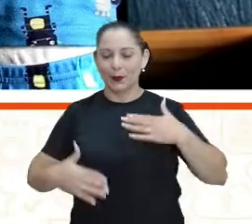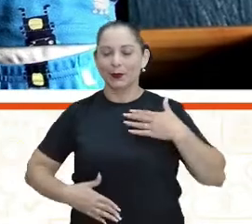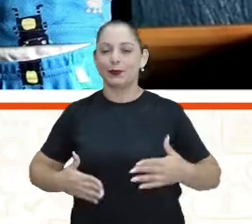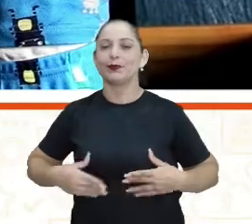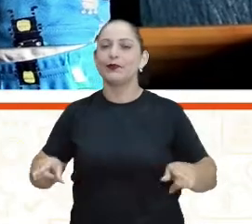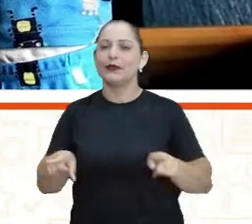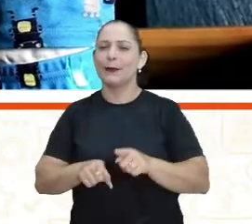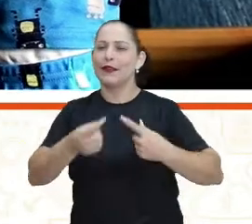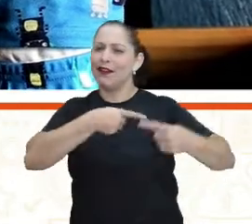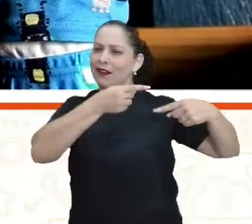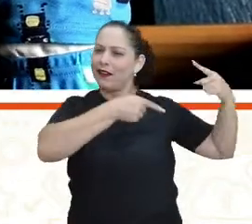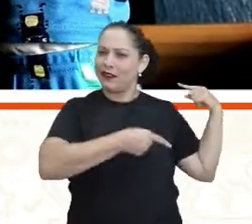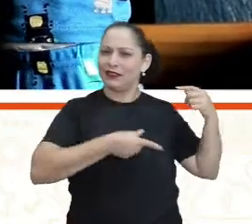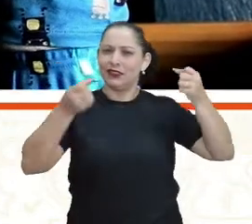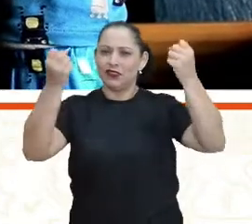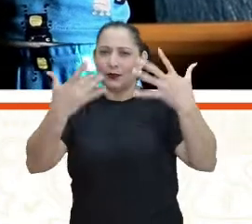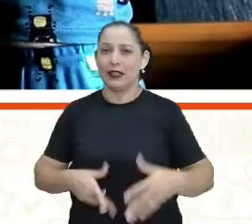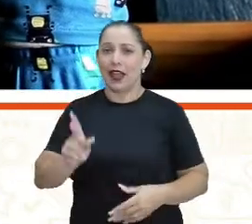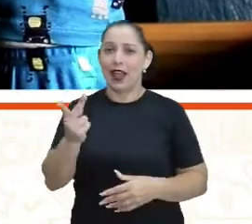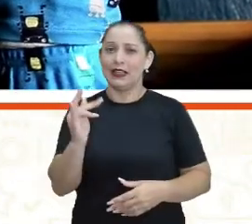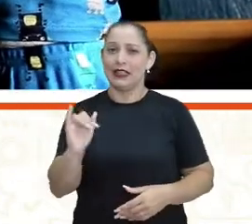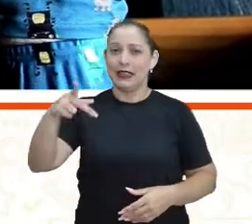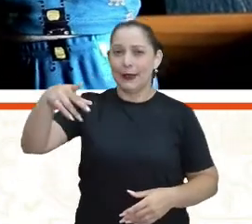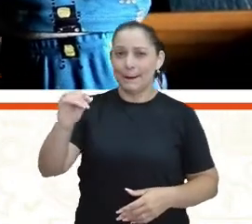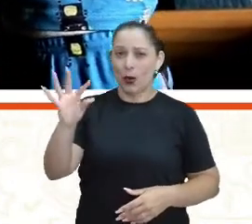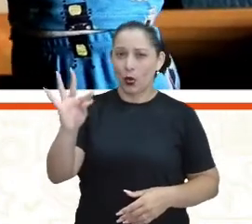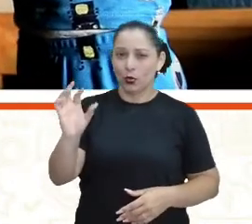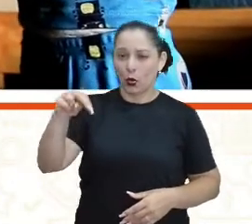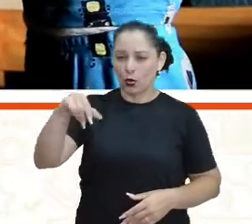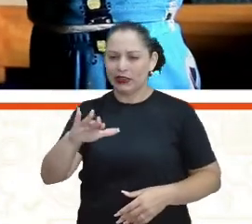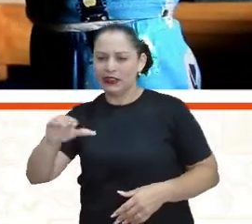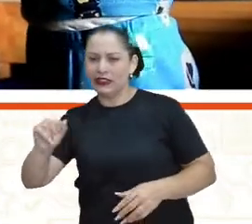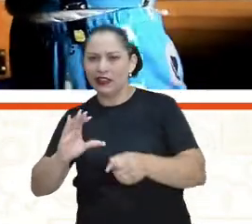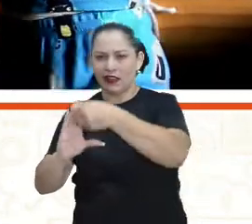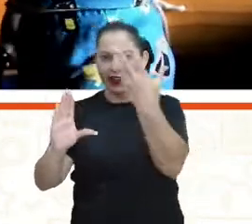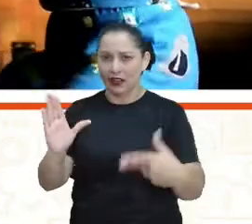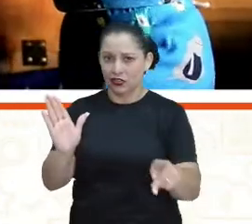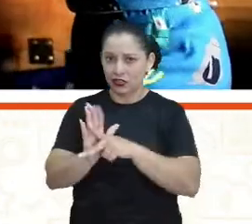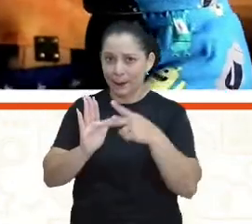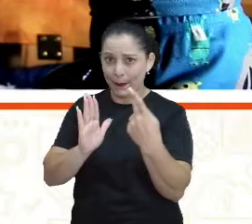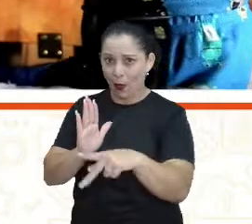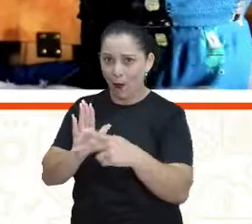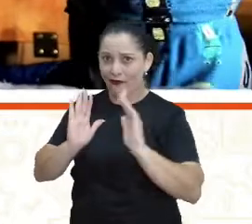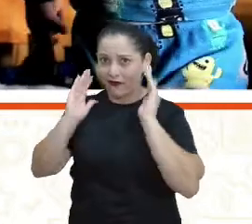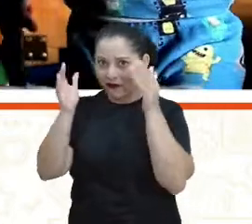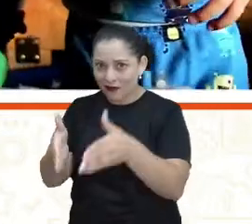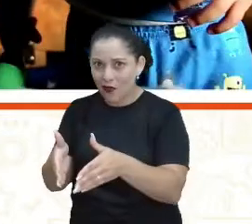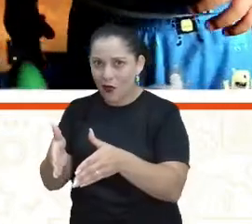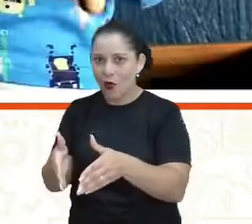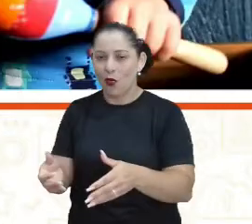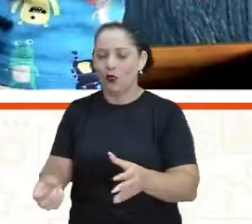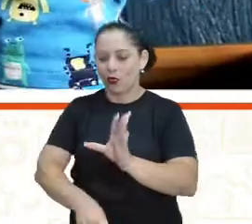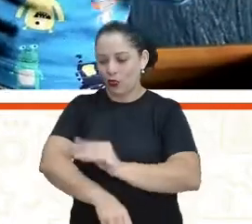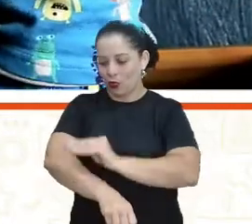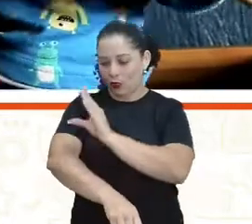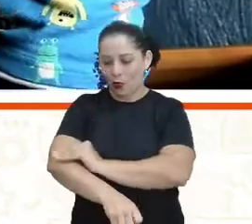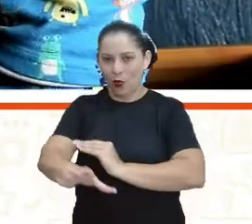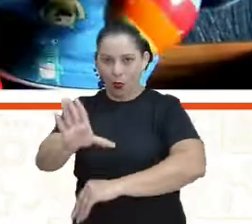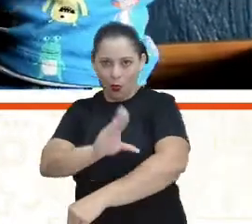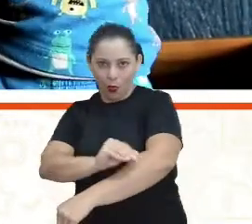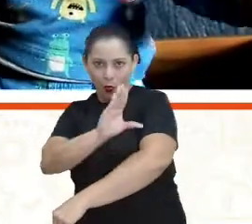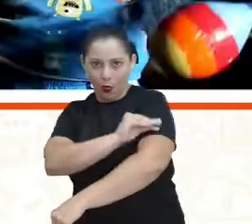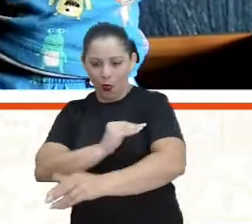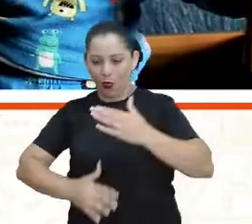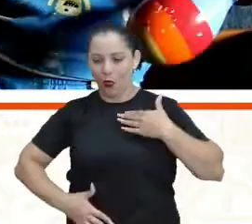lá atrás que a gente falou da hipotonia, né? Que a gente falou dessa característica muito específica em relação ao tônus muscular? Então, a